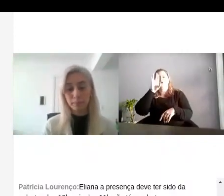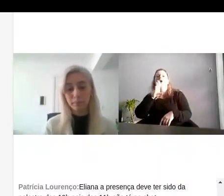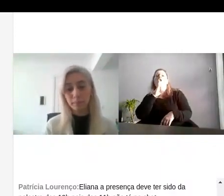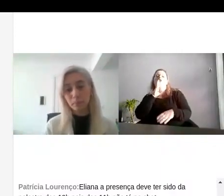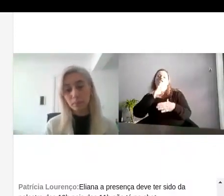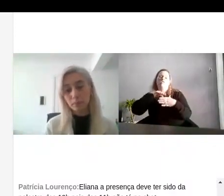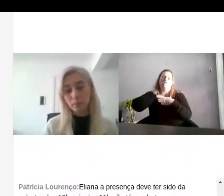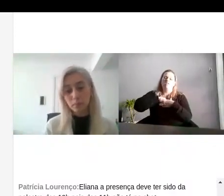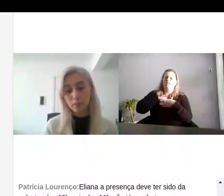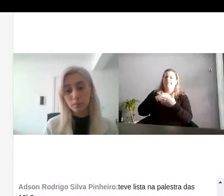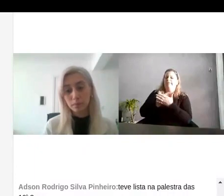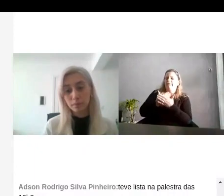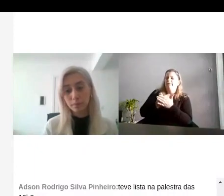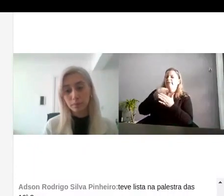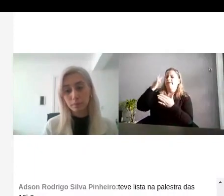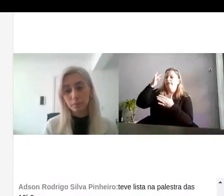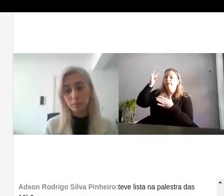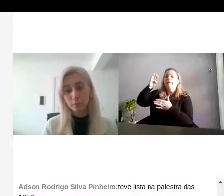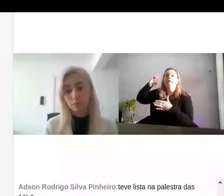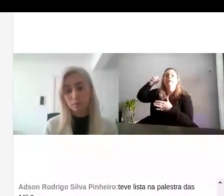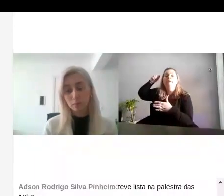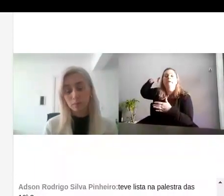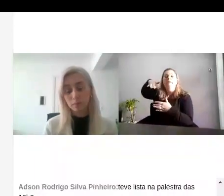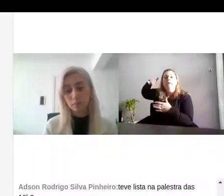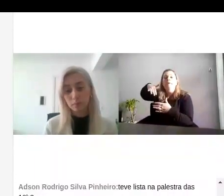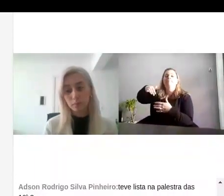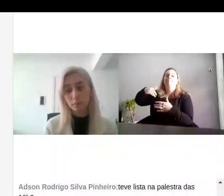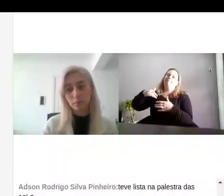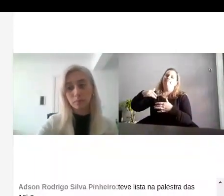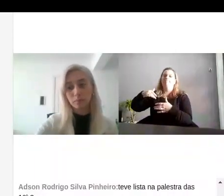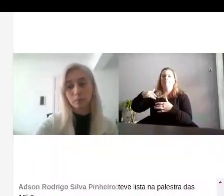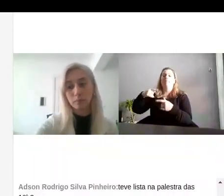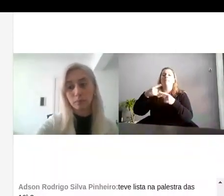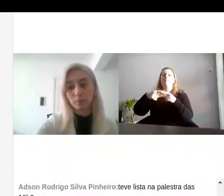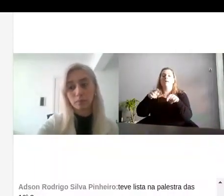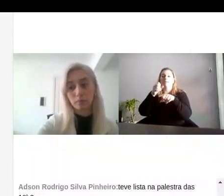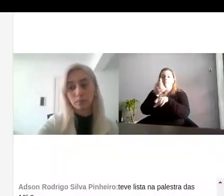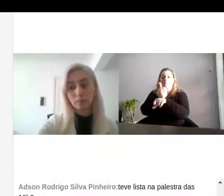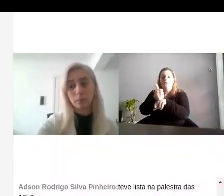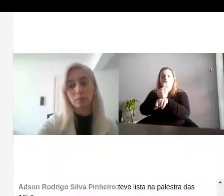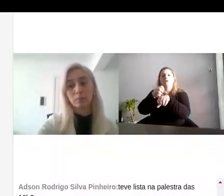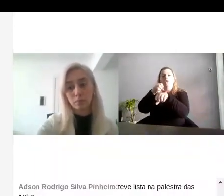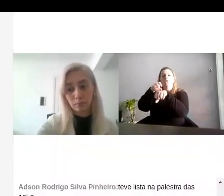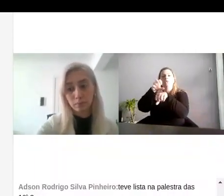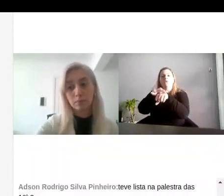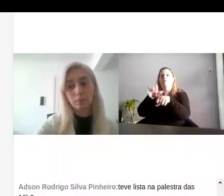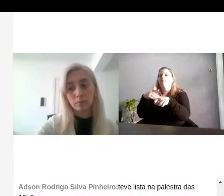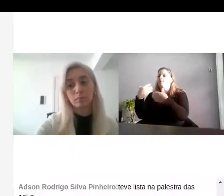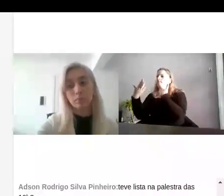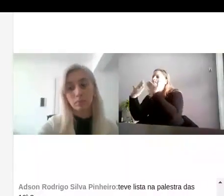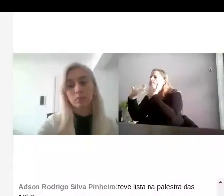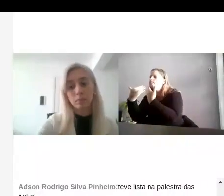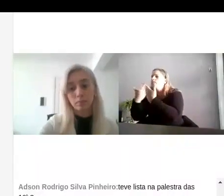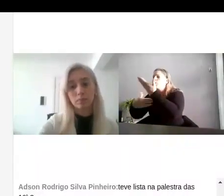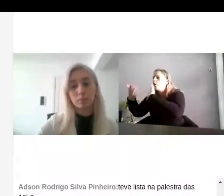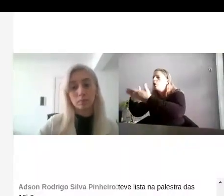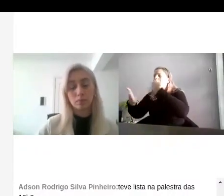aí o consultor vai conversar com alguém ou vai fazer pesquisa, porque o auditor